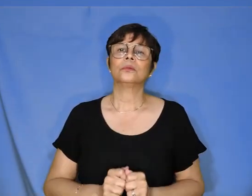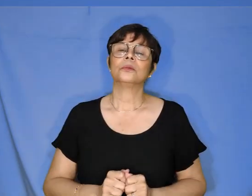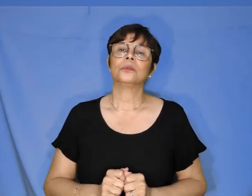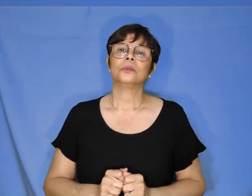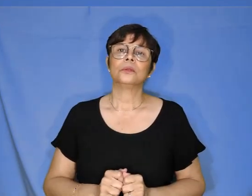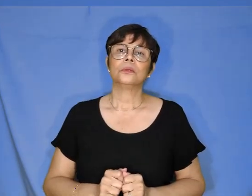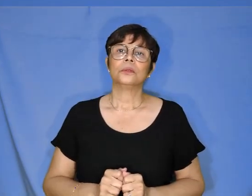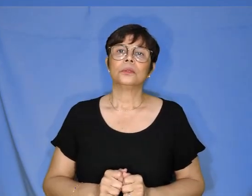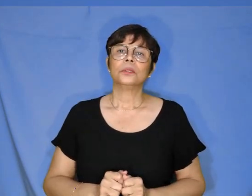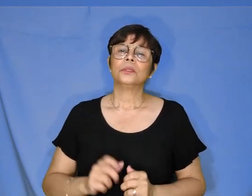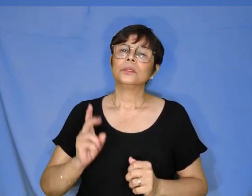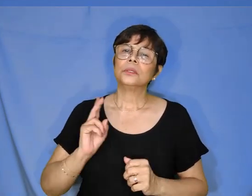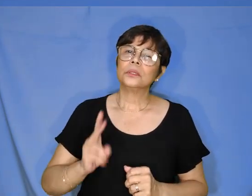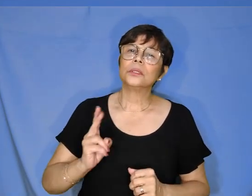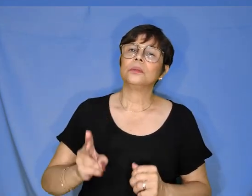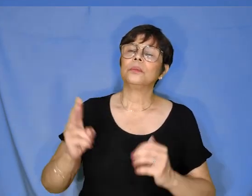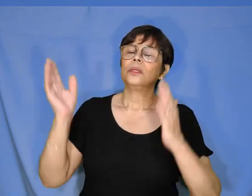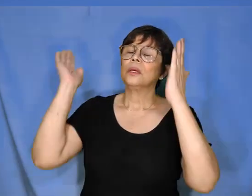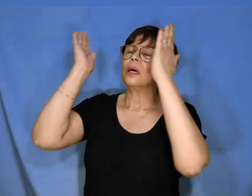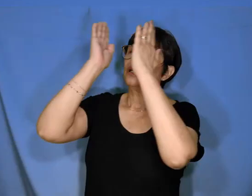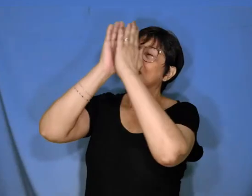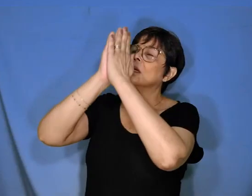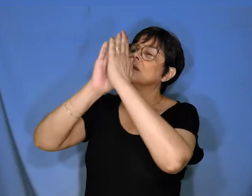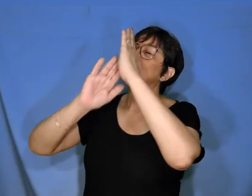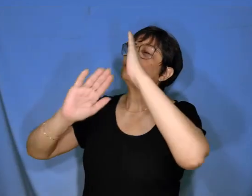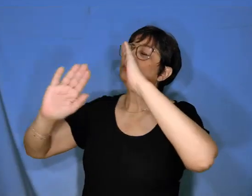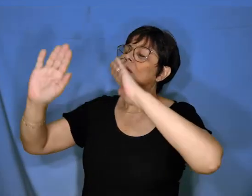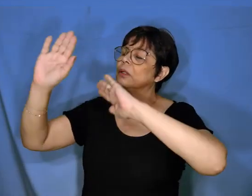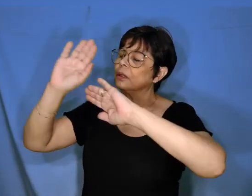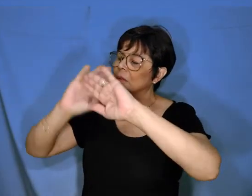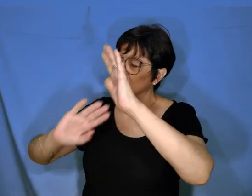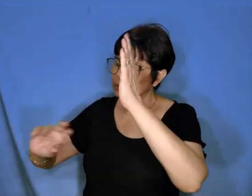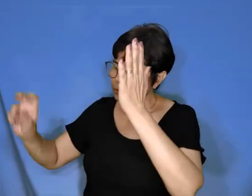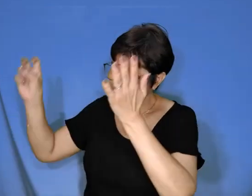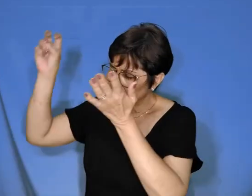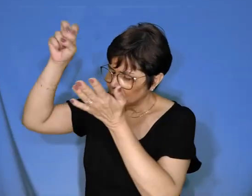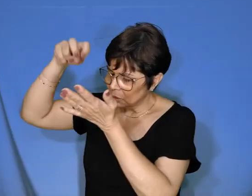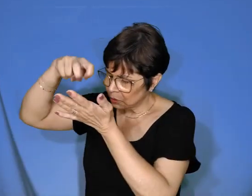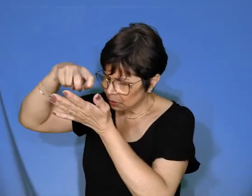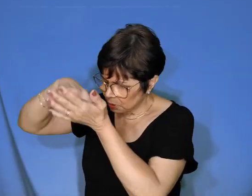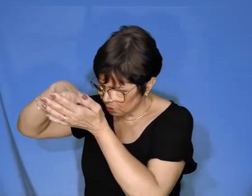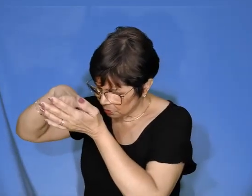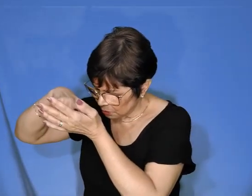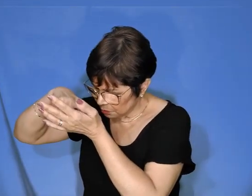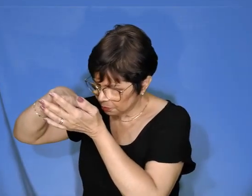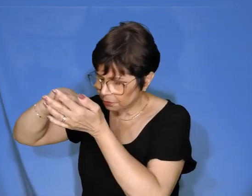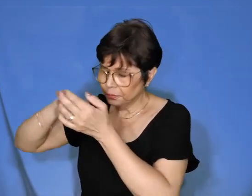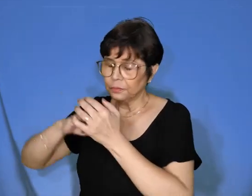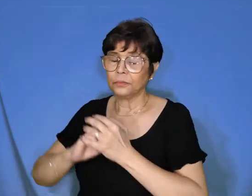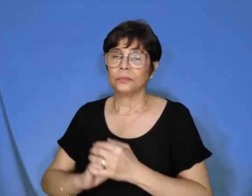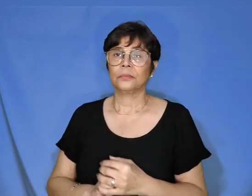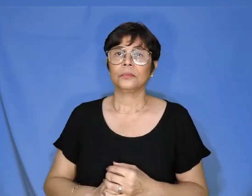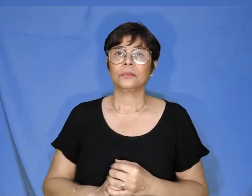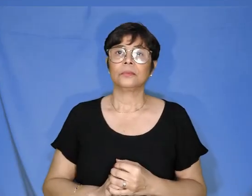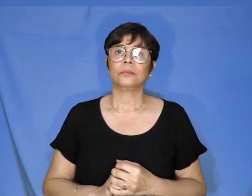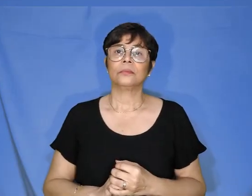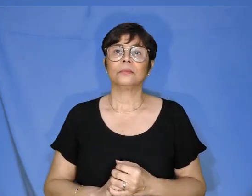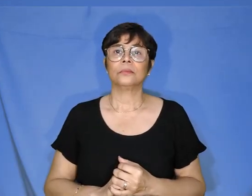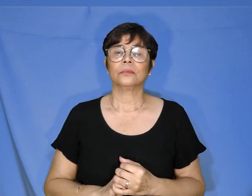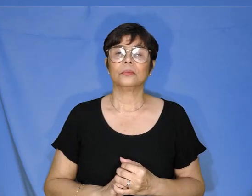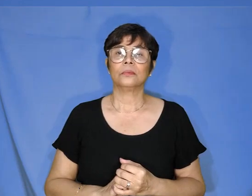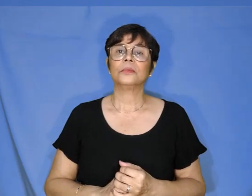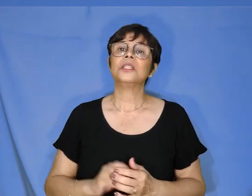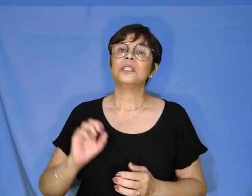Pai. Com muita reverência, ele se submete e se coloca diante de Deus para servir